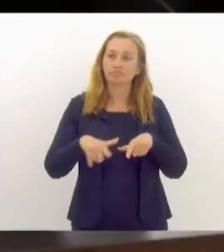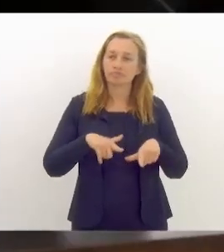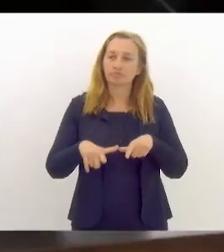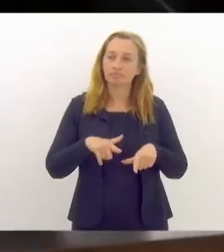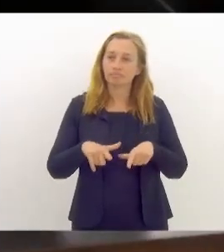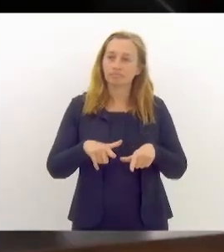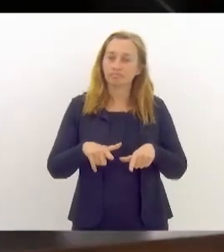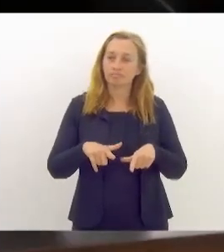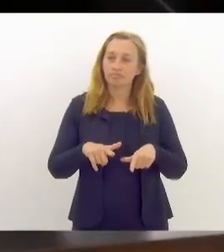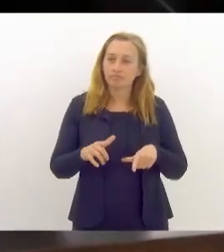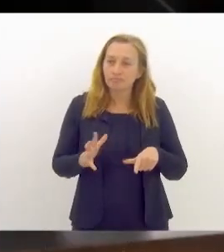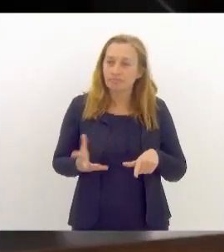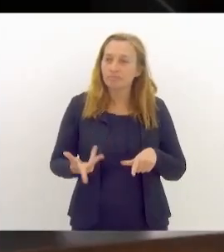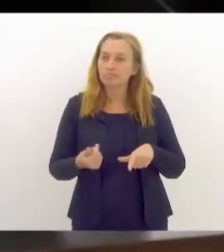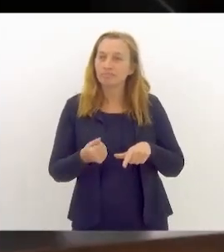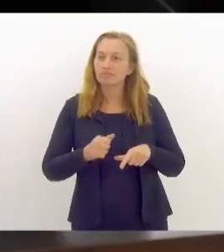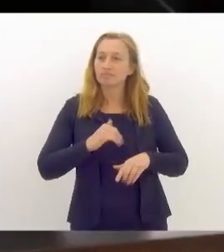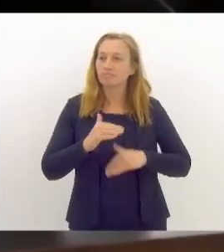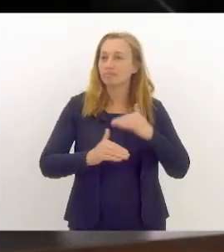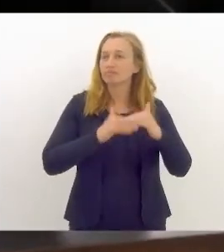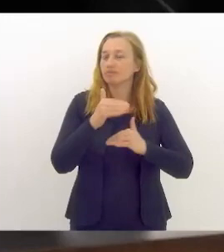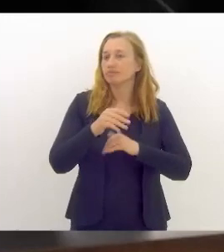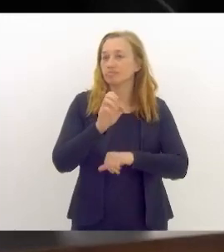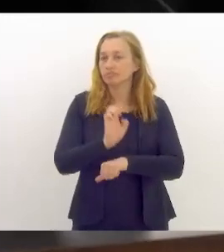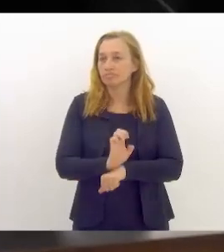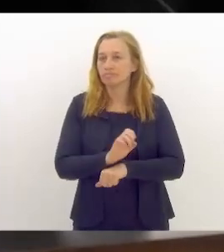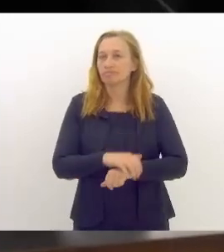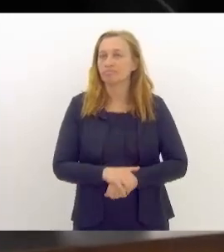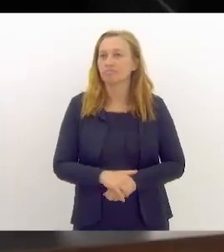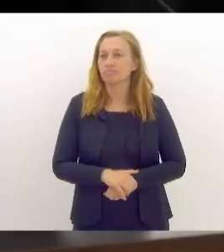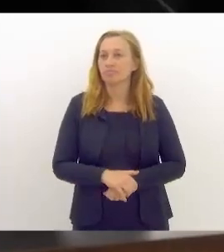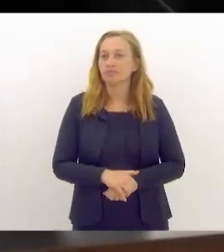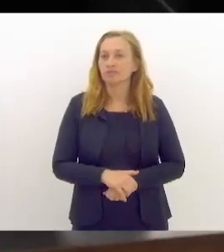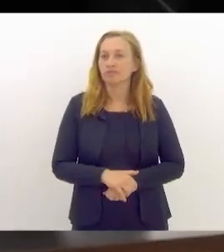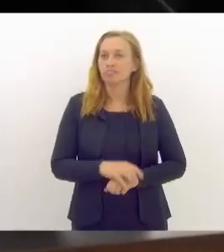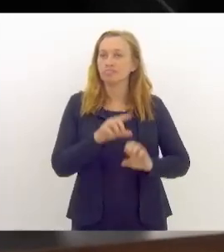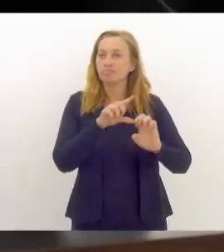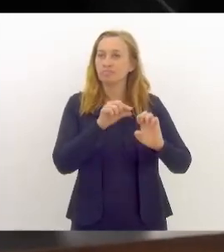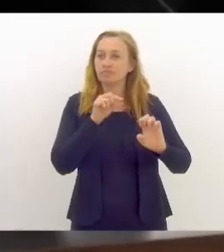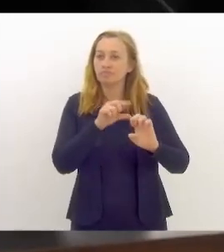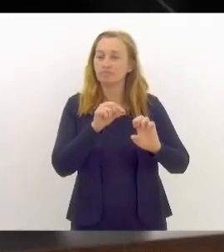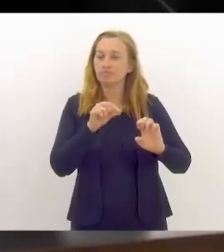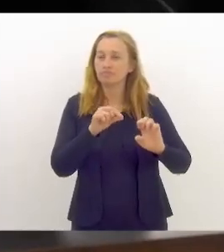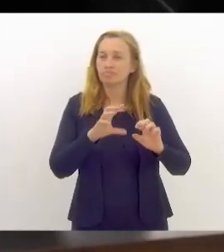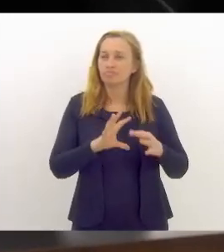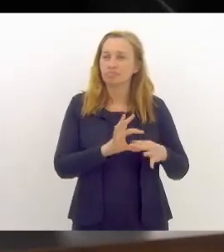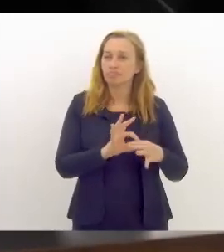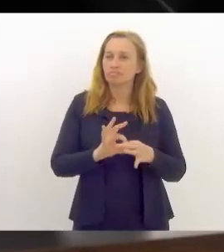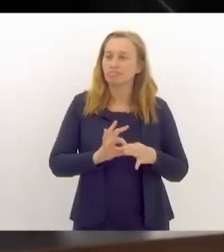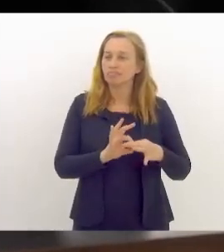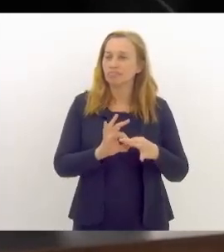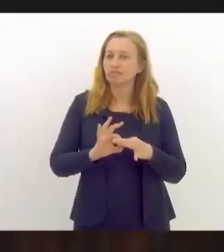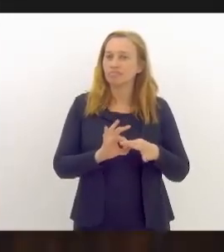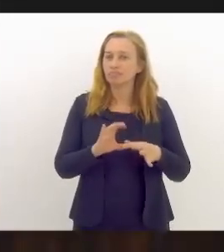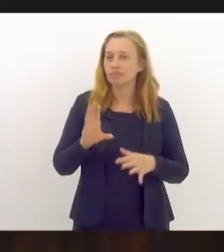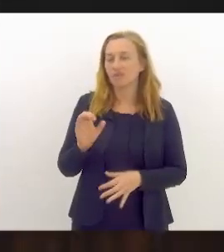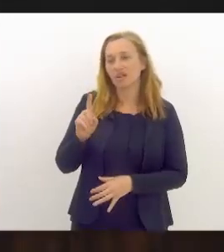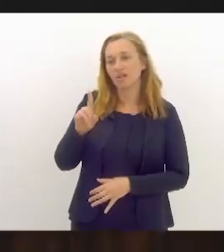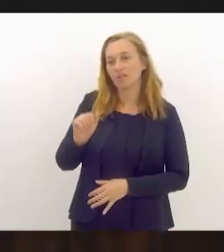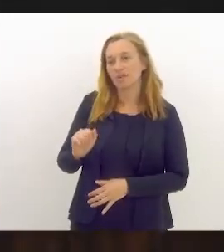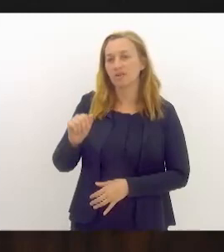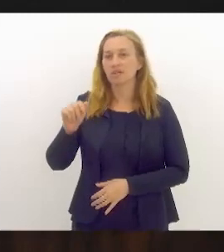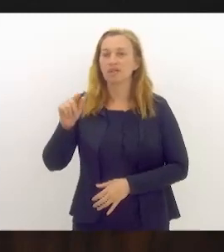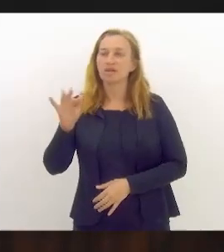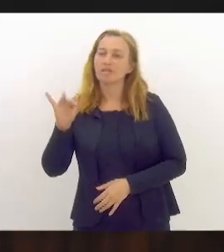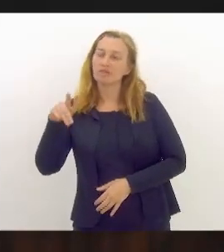efetiva pelo desenvolvimento do estado e o empreendedorismo uniu o Camila e Fábio na realização